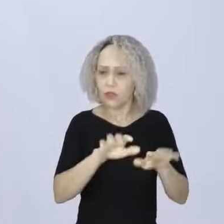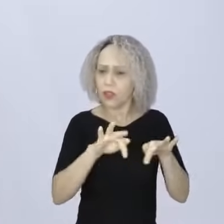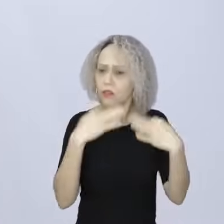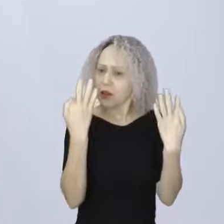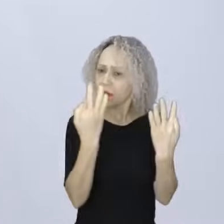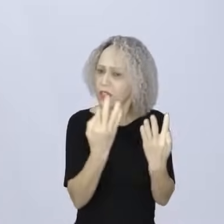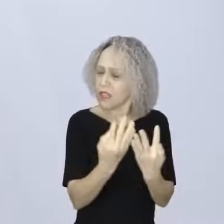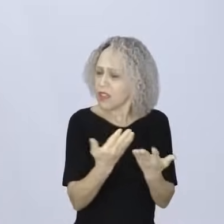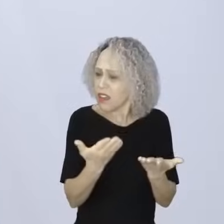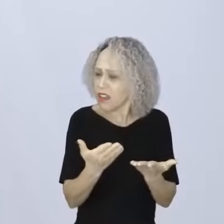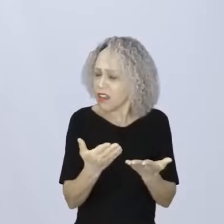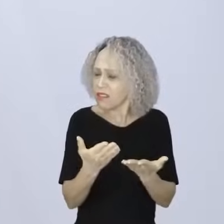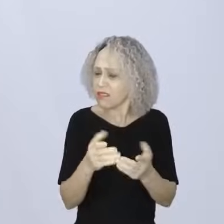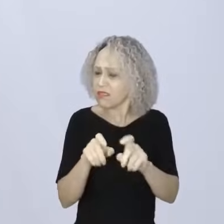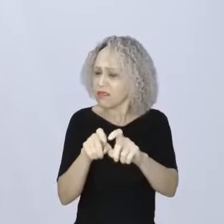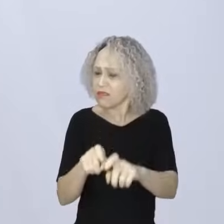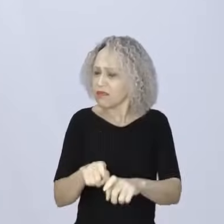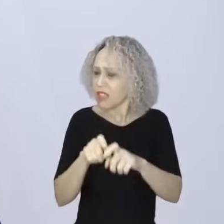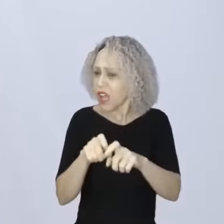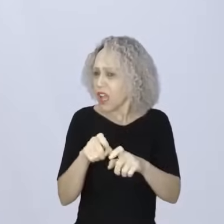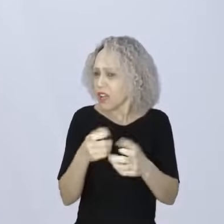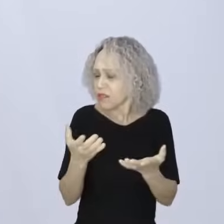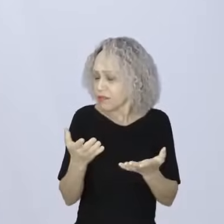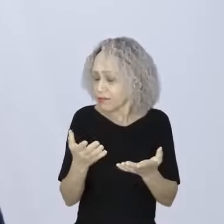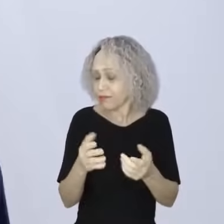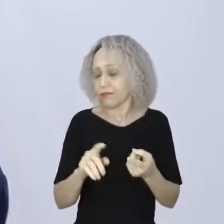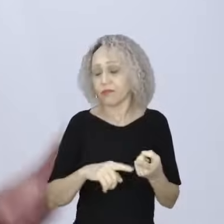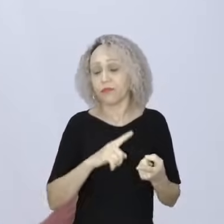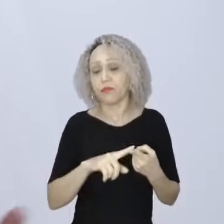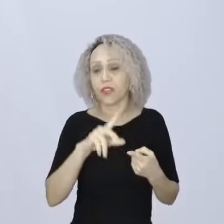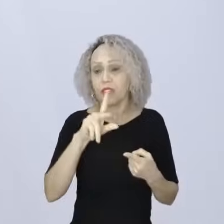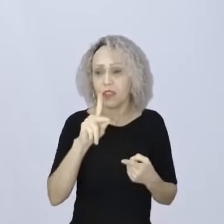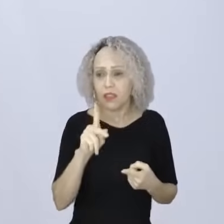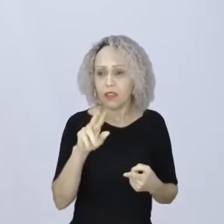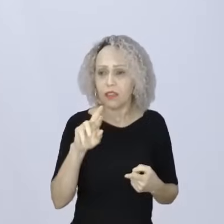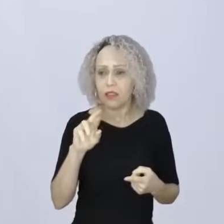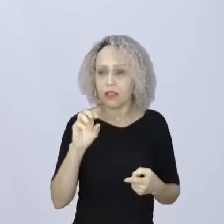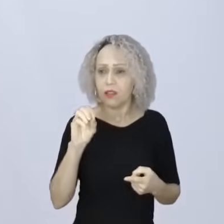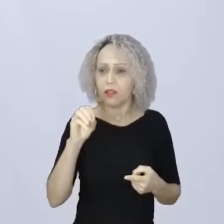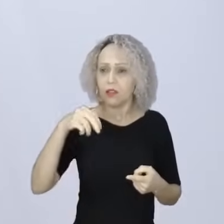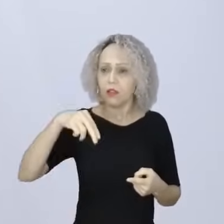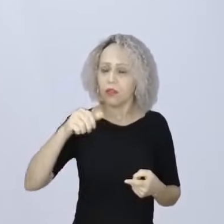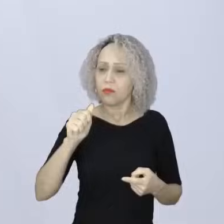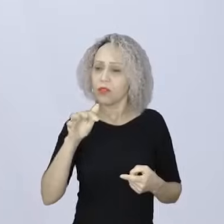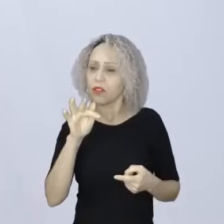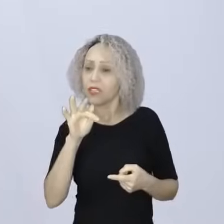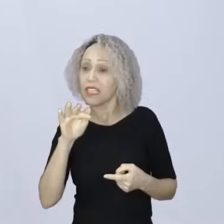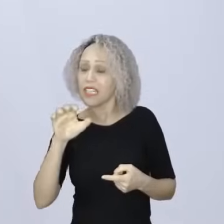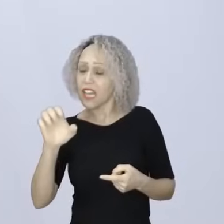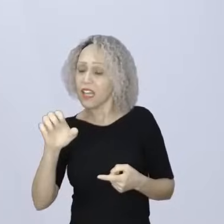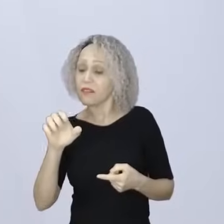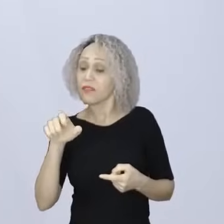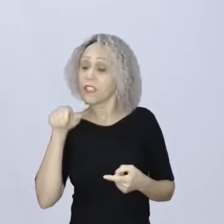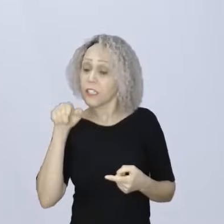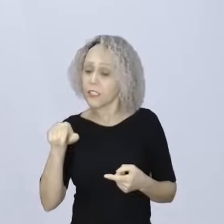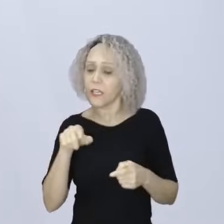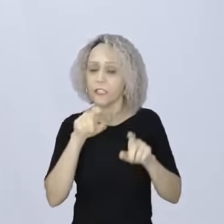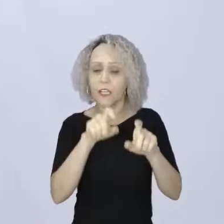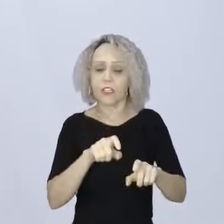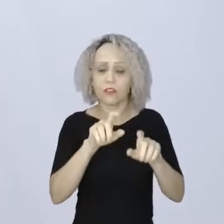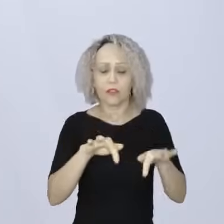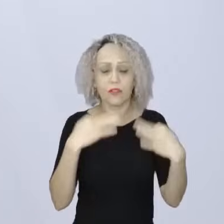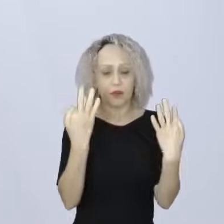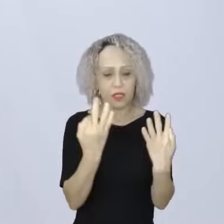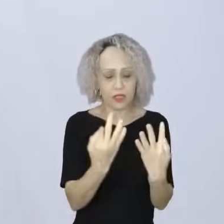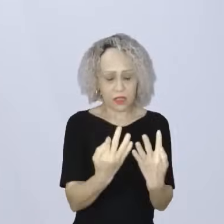Brasil está fazendo, como o presidente Lula está fazendo. Tem um Pronaf do agronegócio, tem um Pronaf da agricultura familiar. Nós retomamos todos os